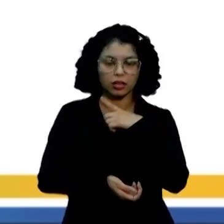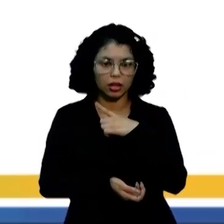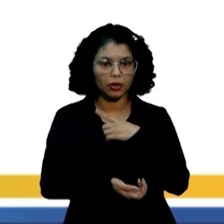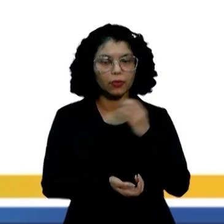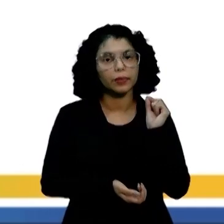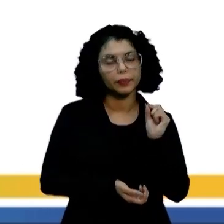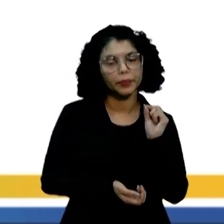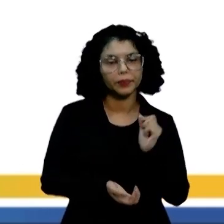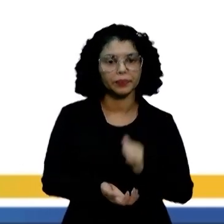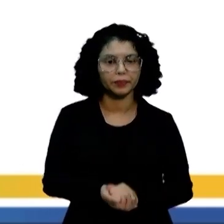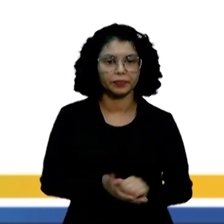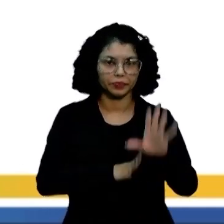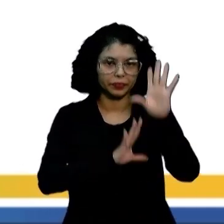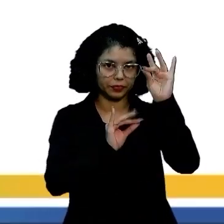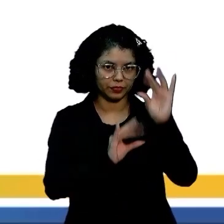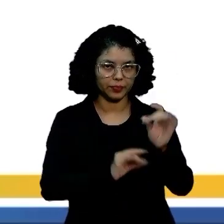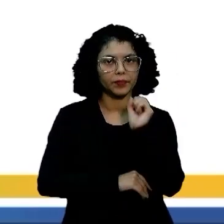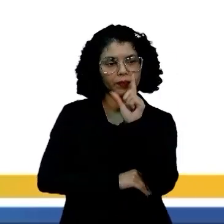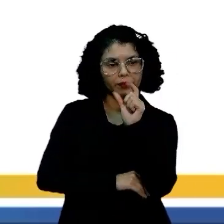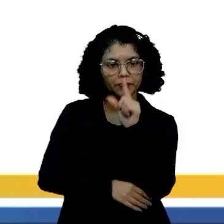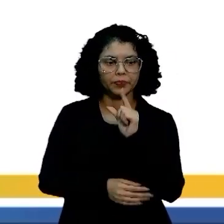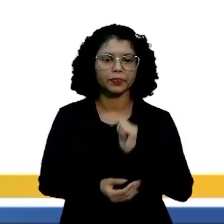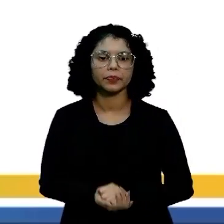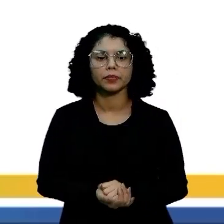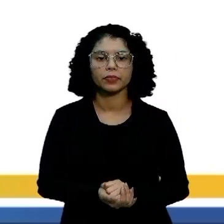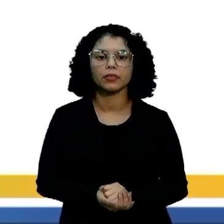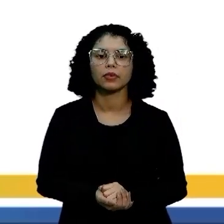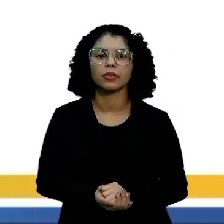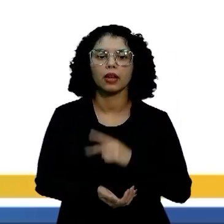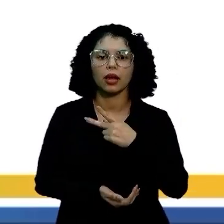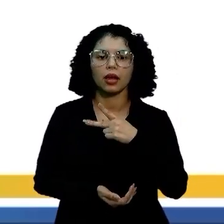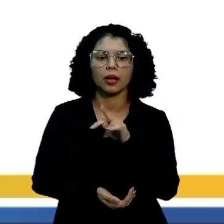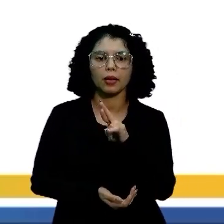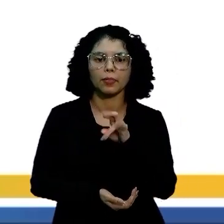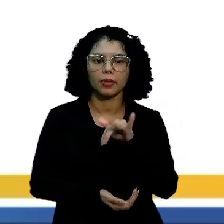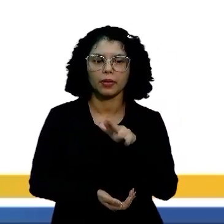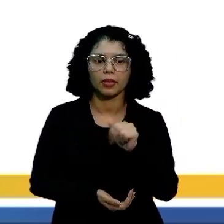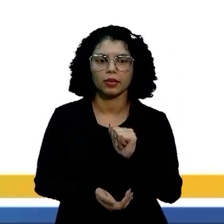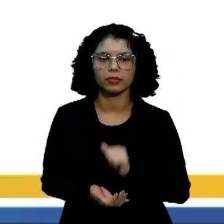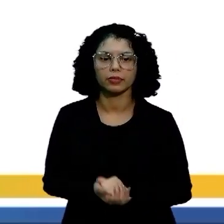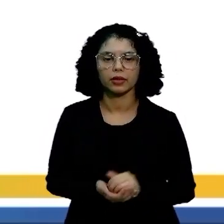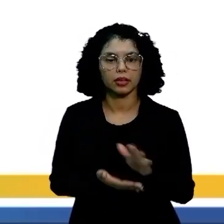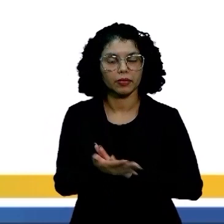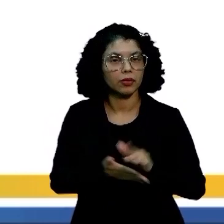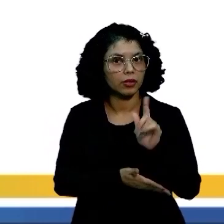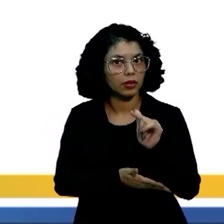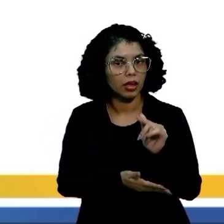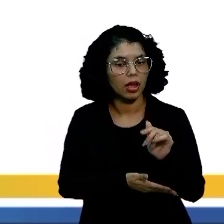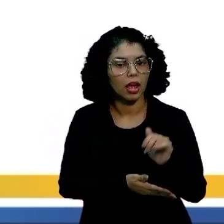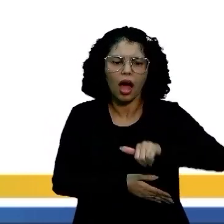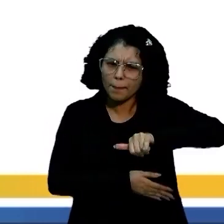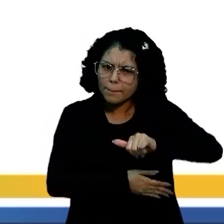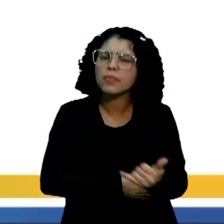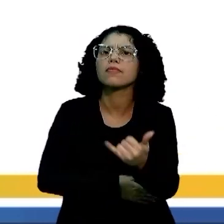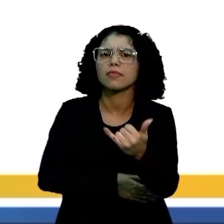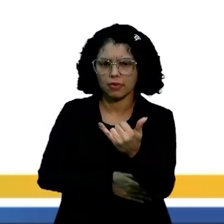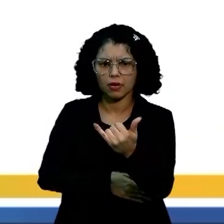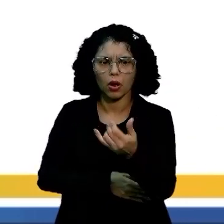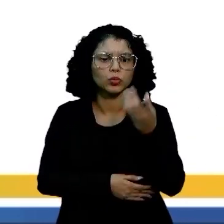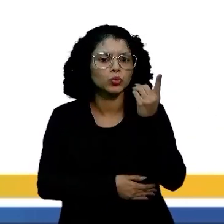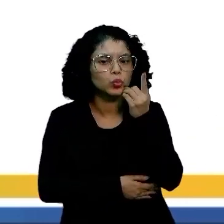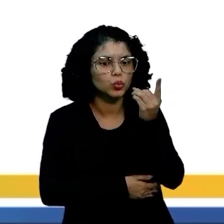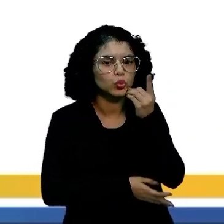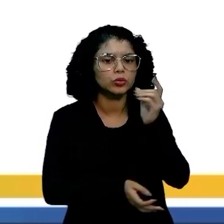ó, destacado em azul, a premissa do Carpe Diem, que nada mais é do que aproveitar o dia.